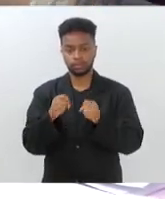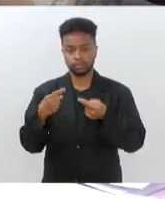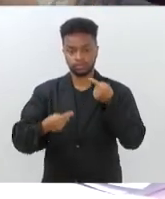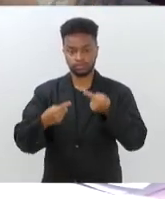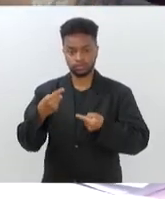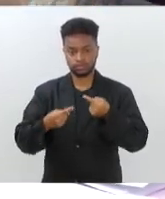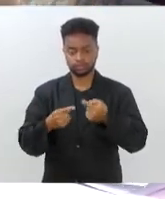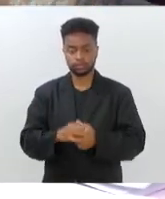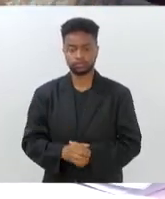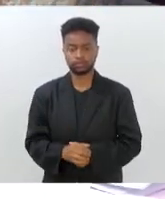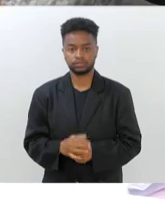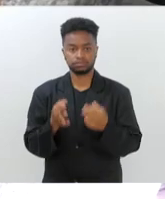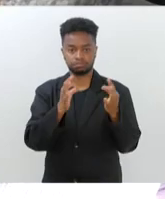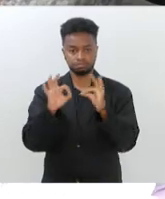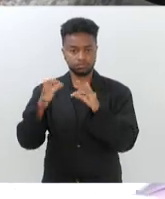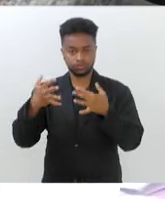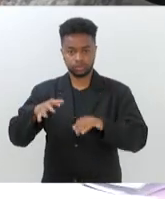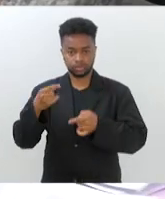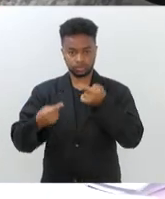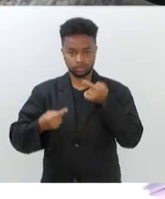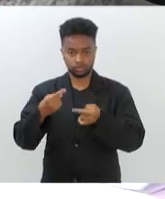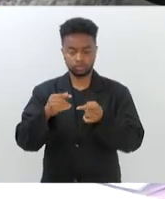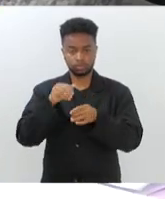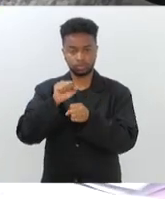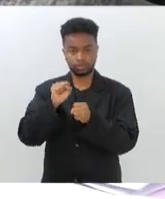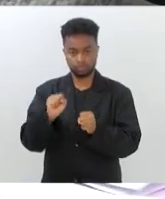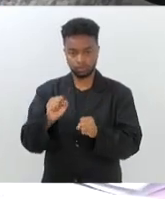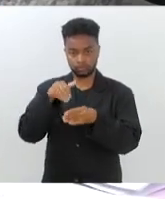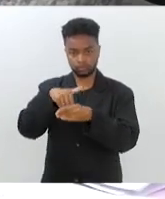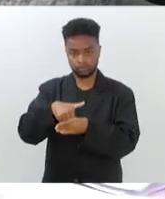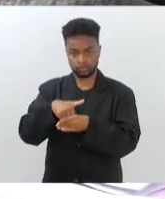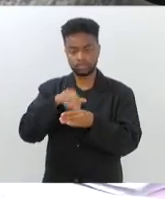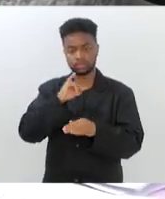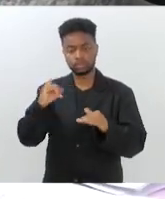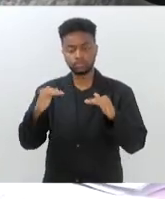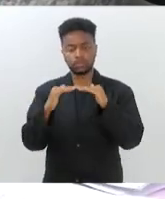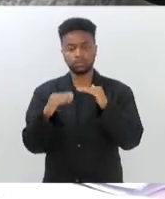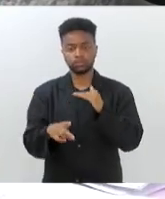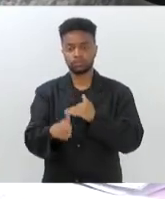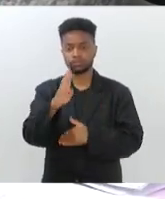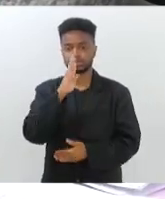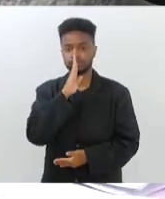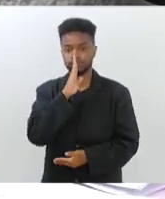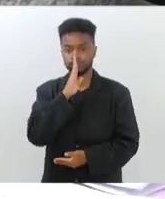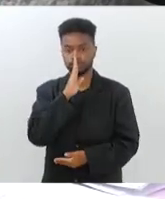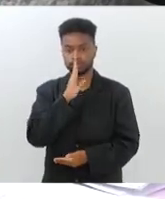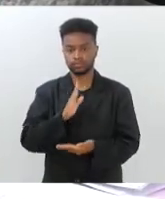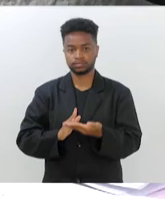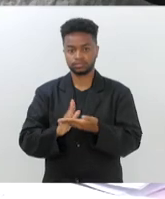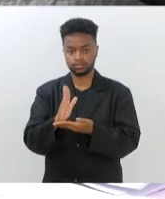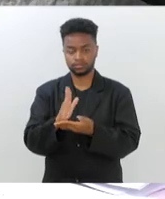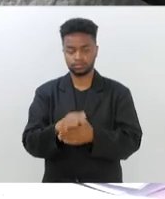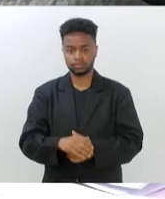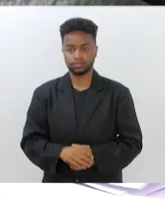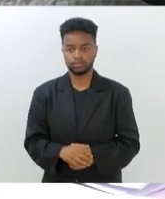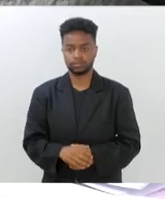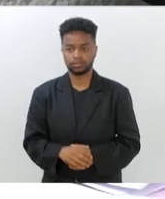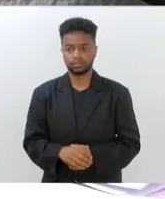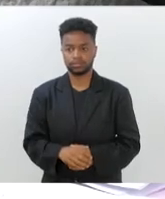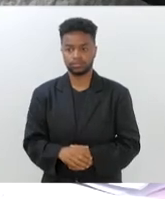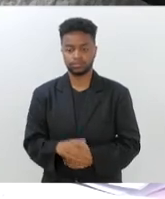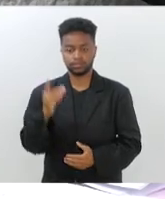discussão não havendo Quem Queira discutir em votação os senhores que aprovam permaneçam Como estão aprovado